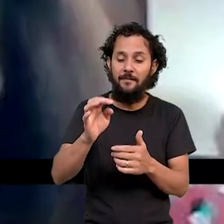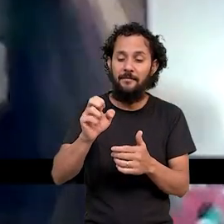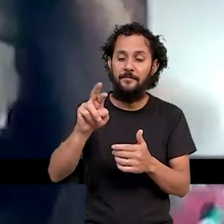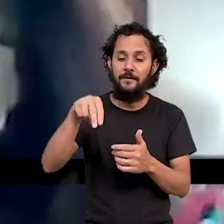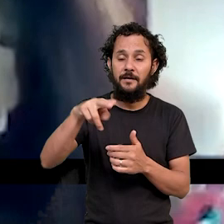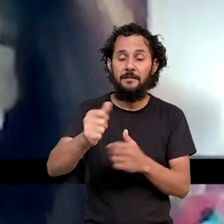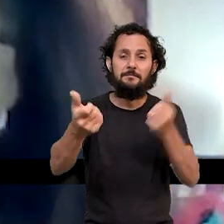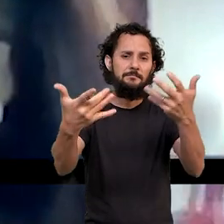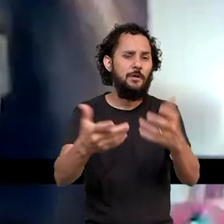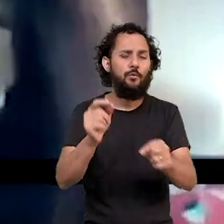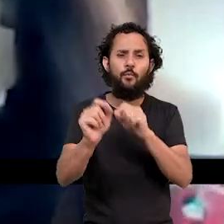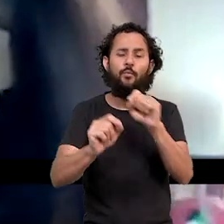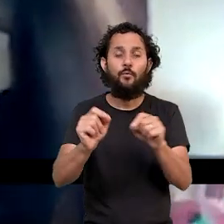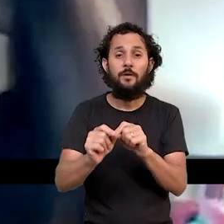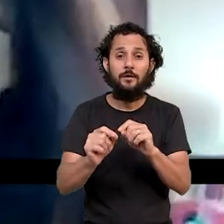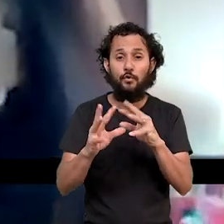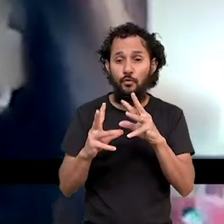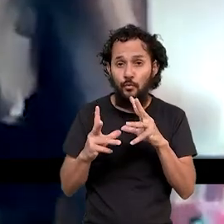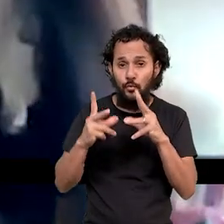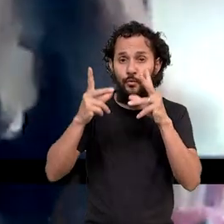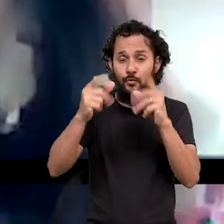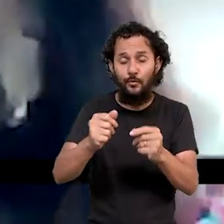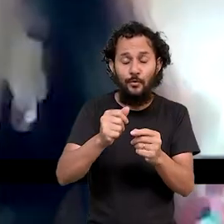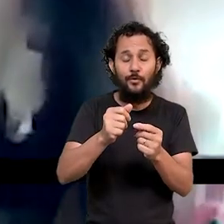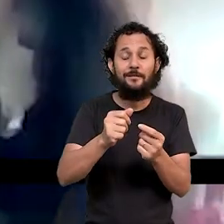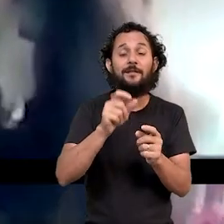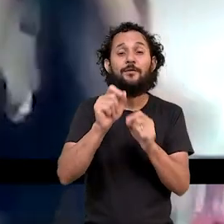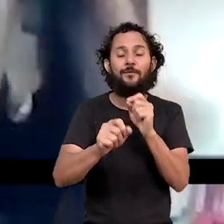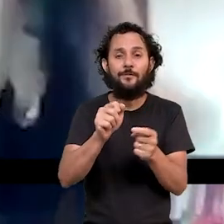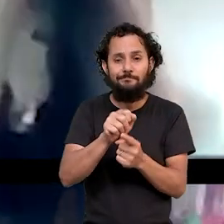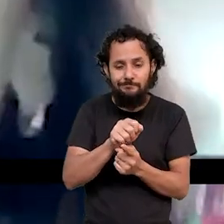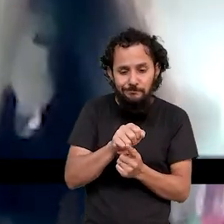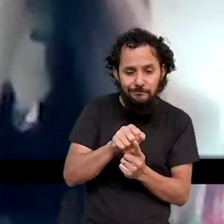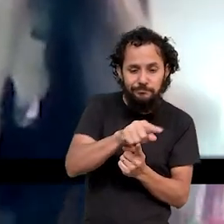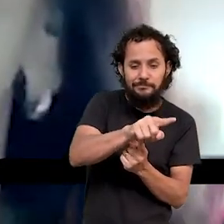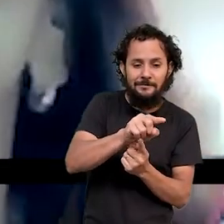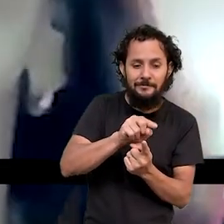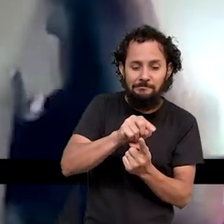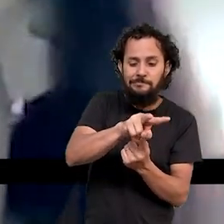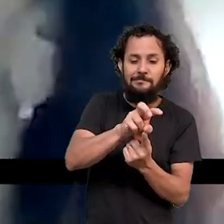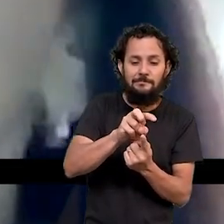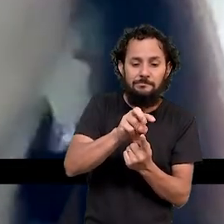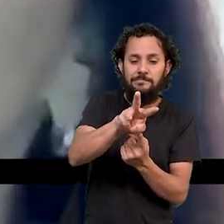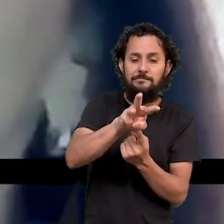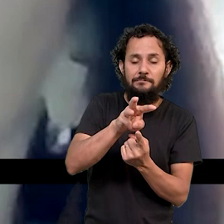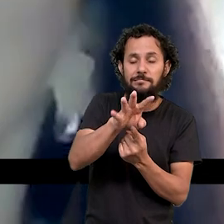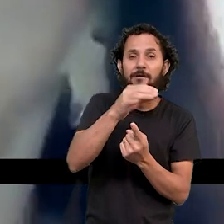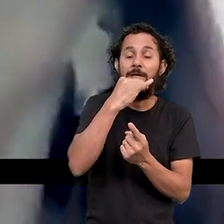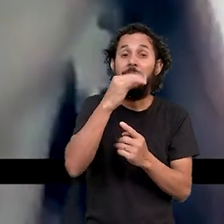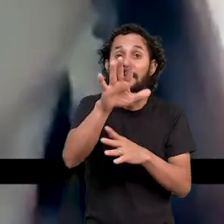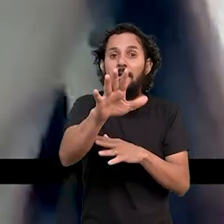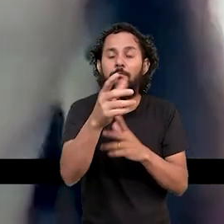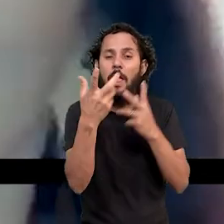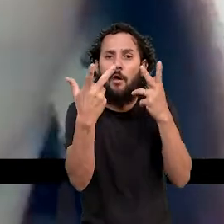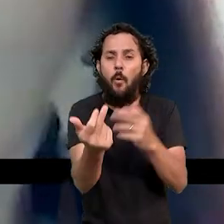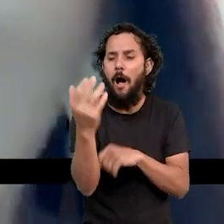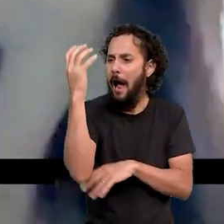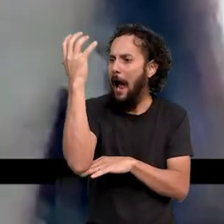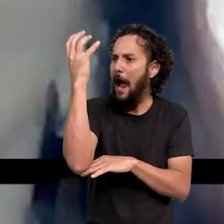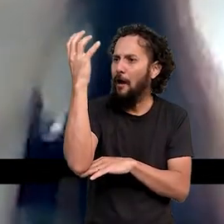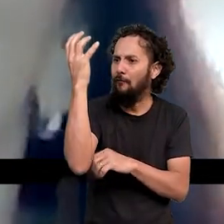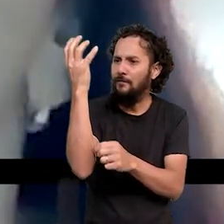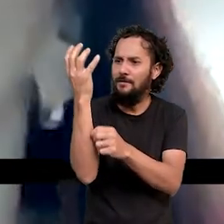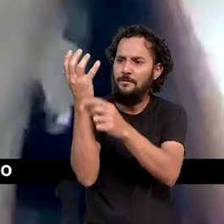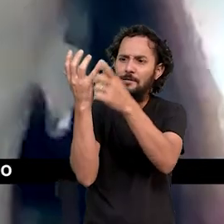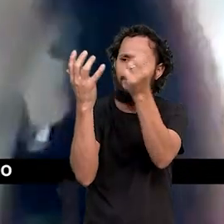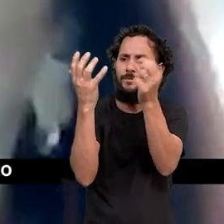vai dizer o seguinte: todos os ramos principais que uma árvore virá a ter,